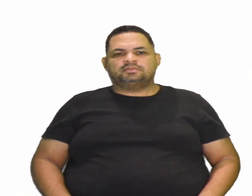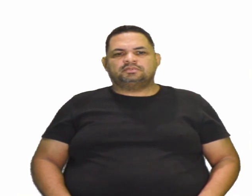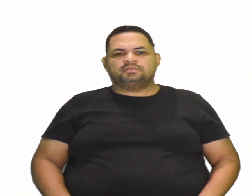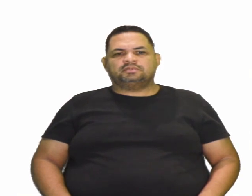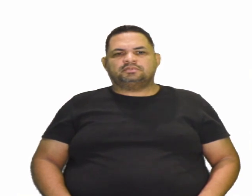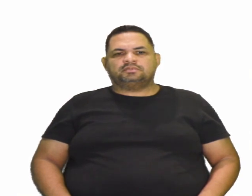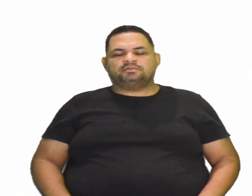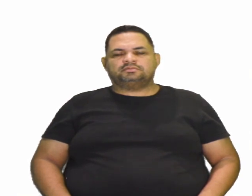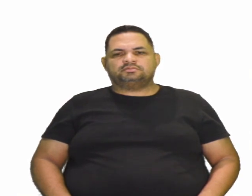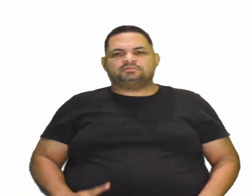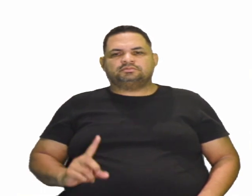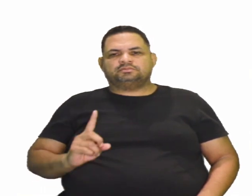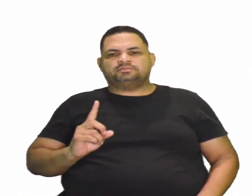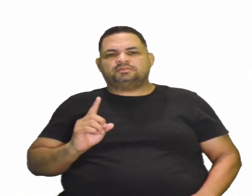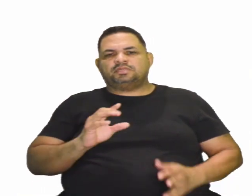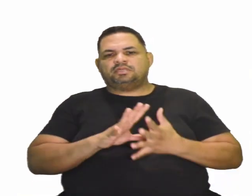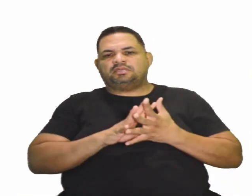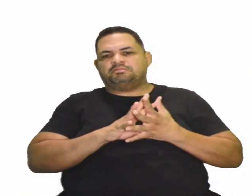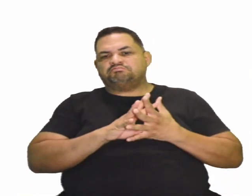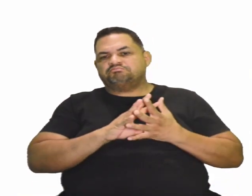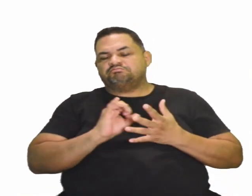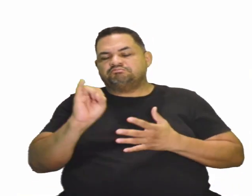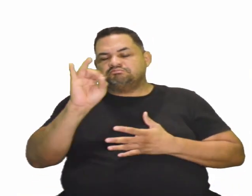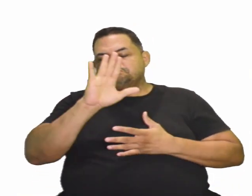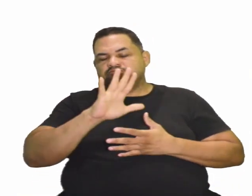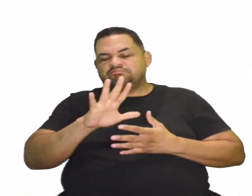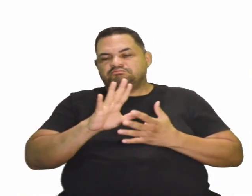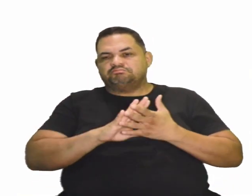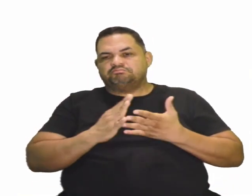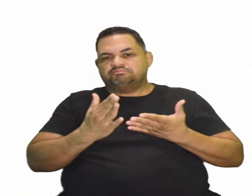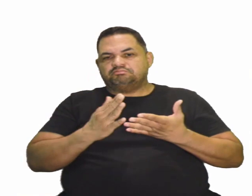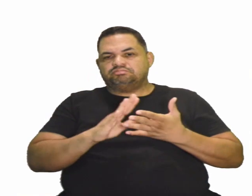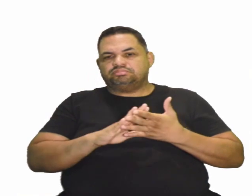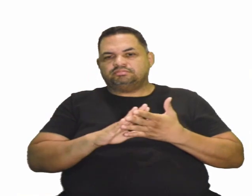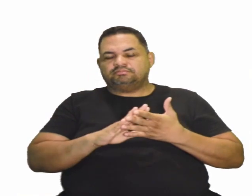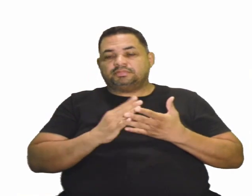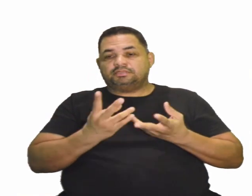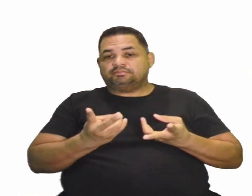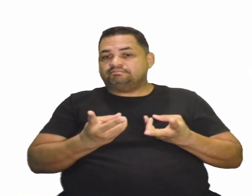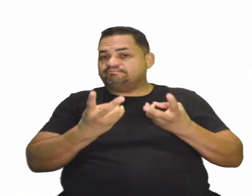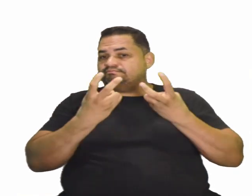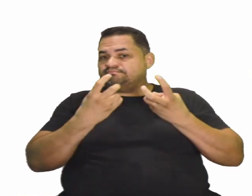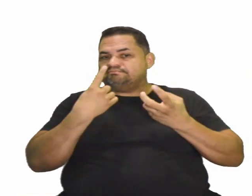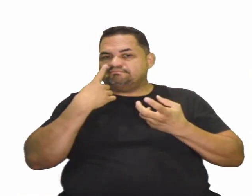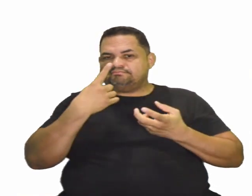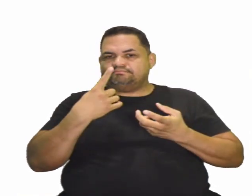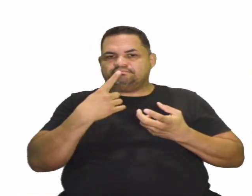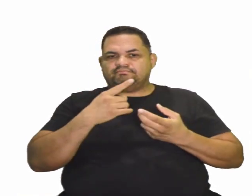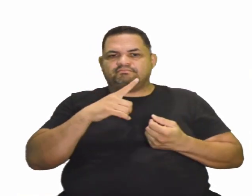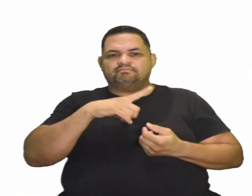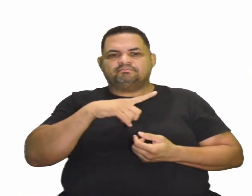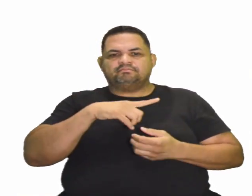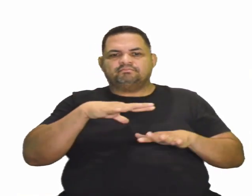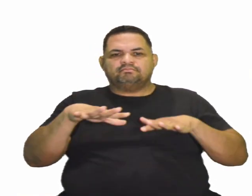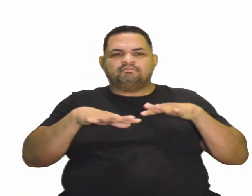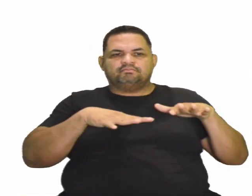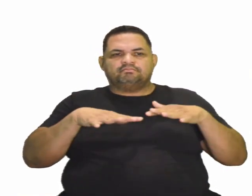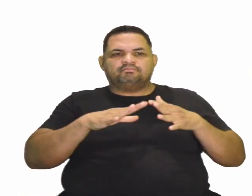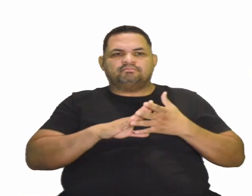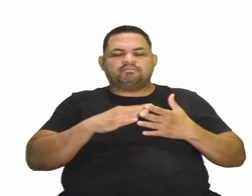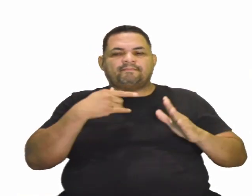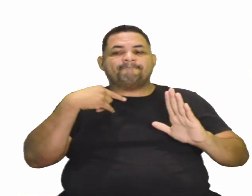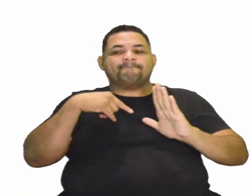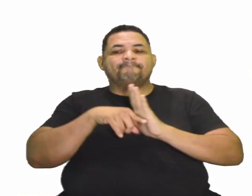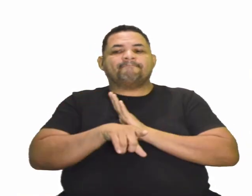mais próxima, né, da imagem real, mas dá para perceber aí, né, pelo movimento. Então, a pergunta é